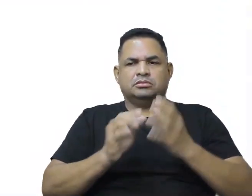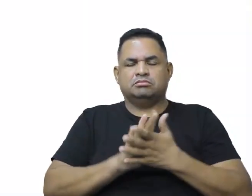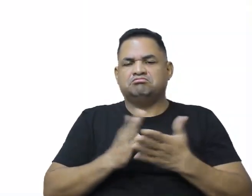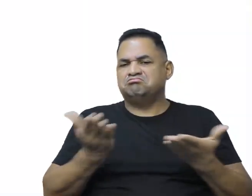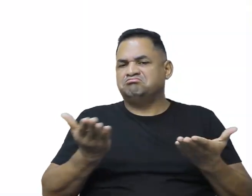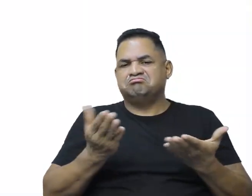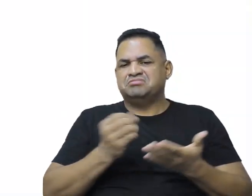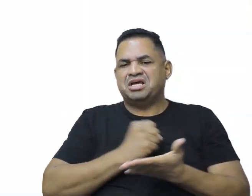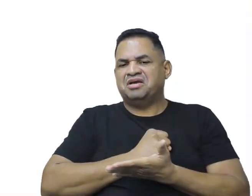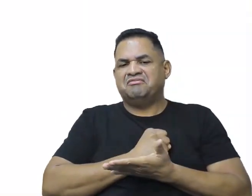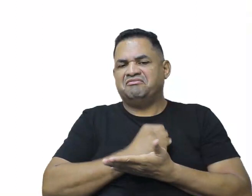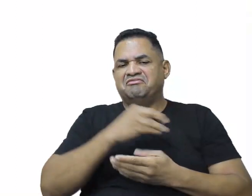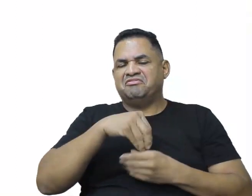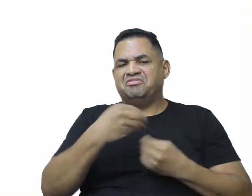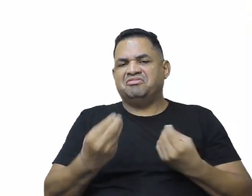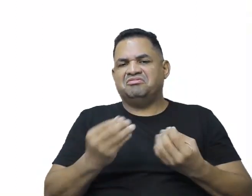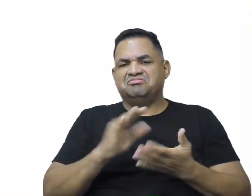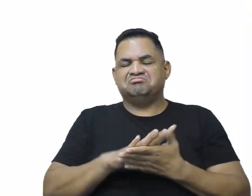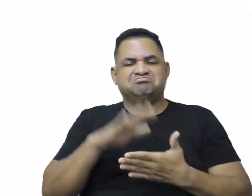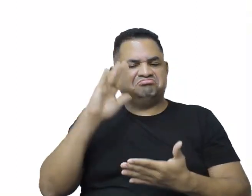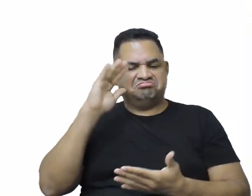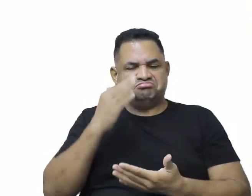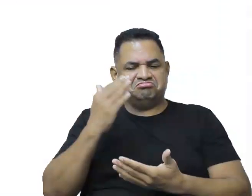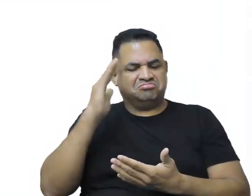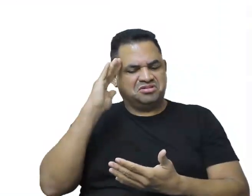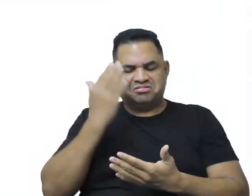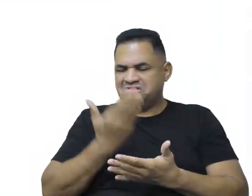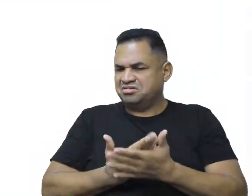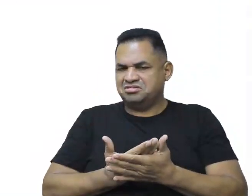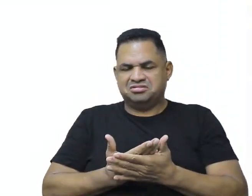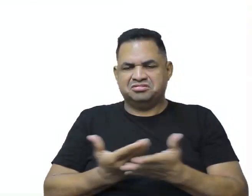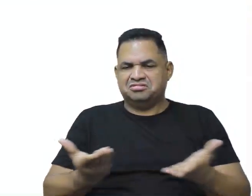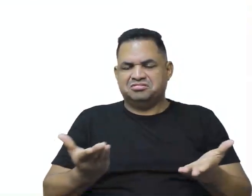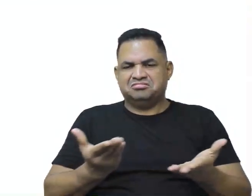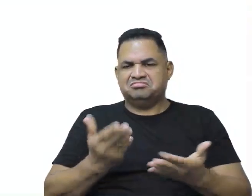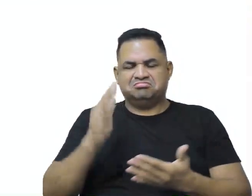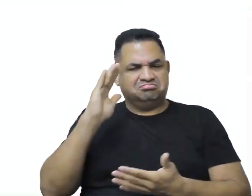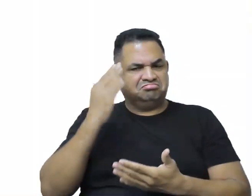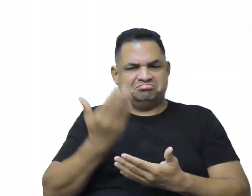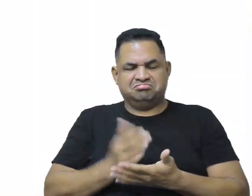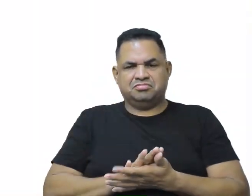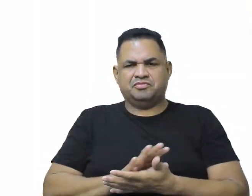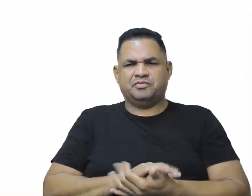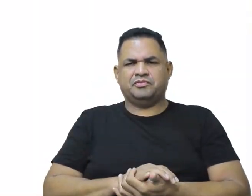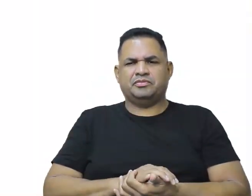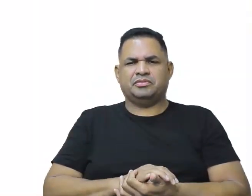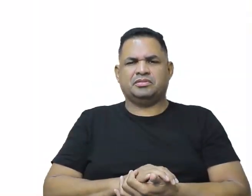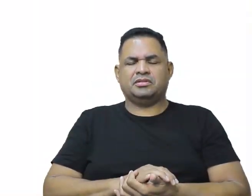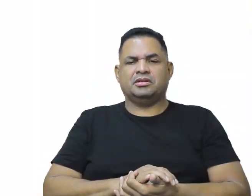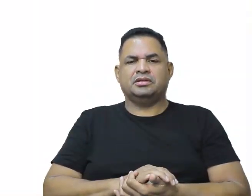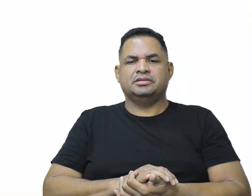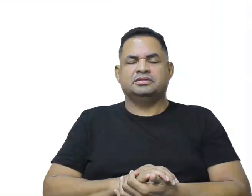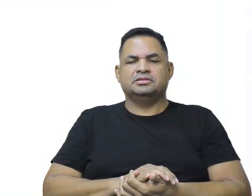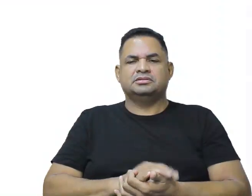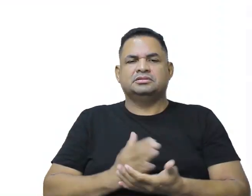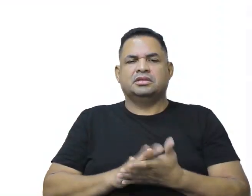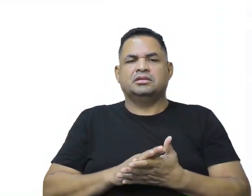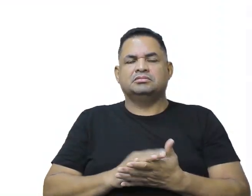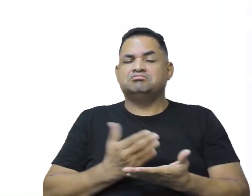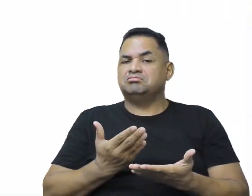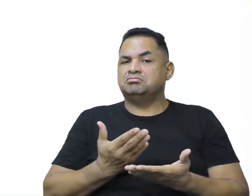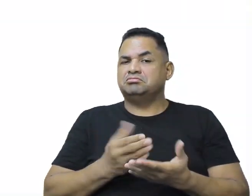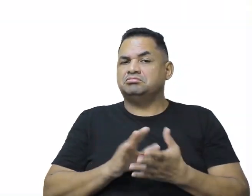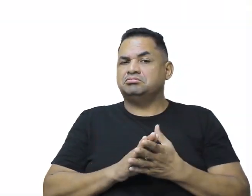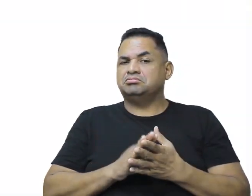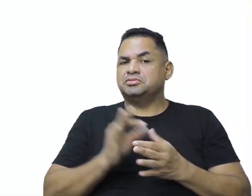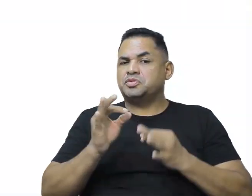tem nada a ver com a questão né EA descrença da dessa visão é é que a recuperação humana